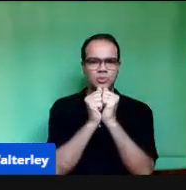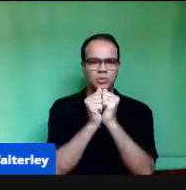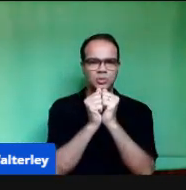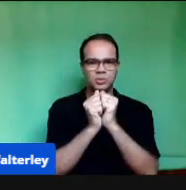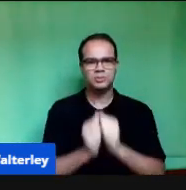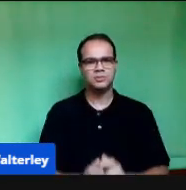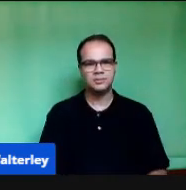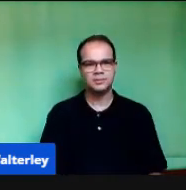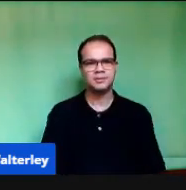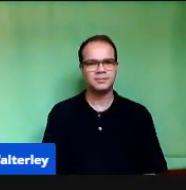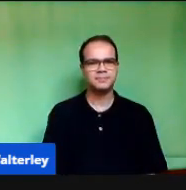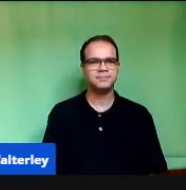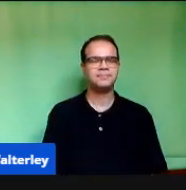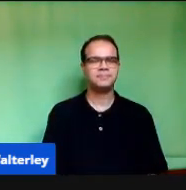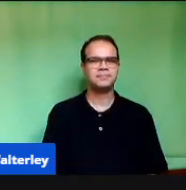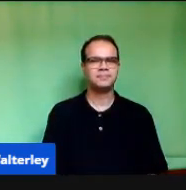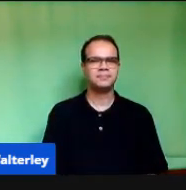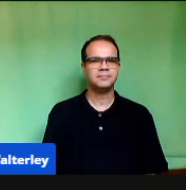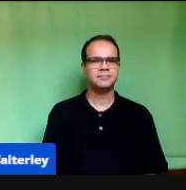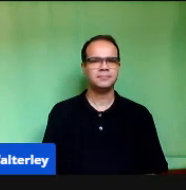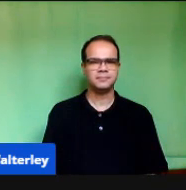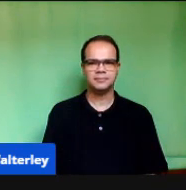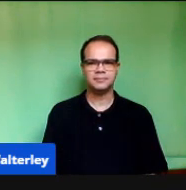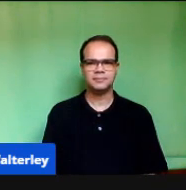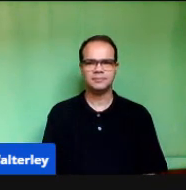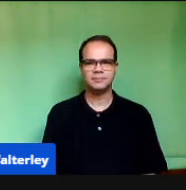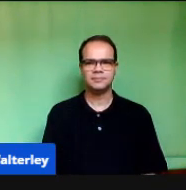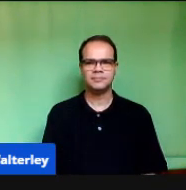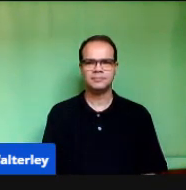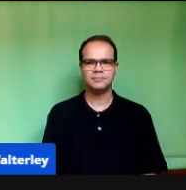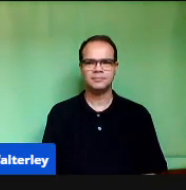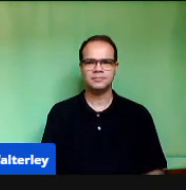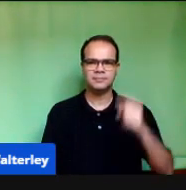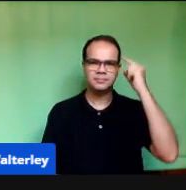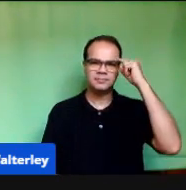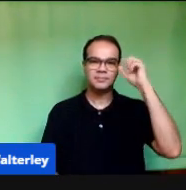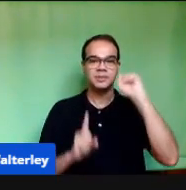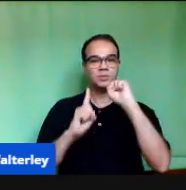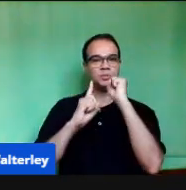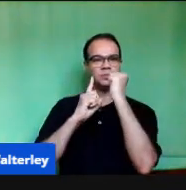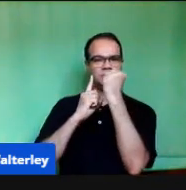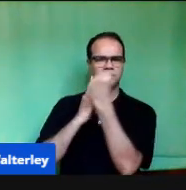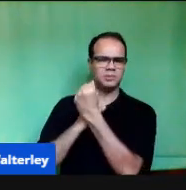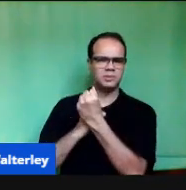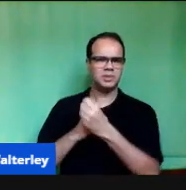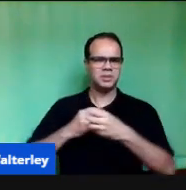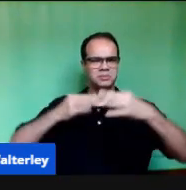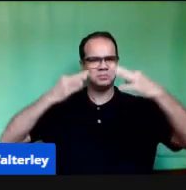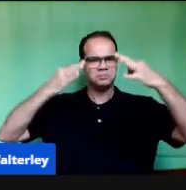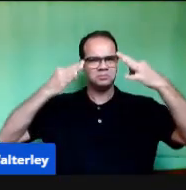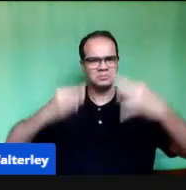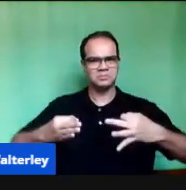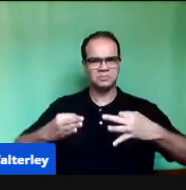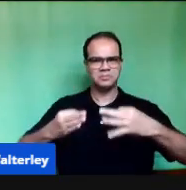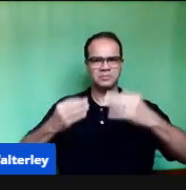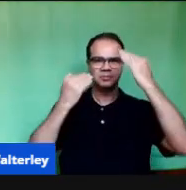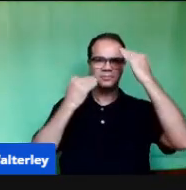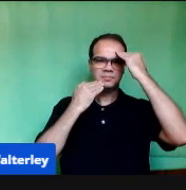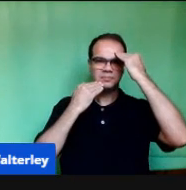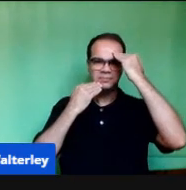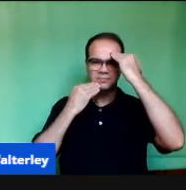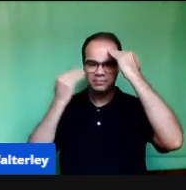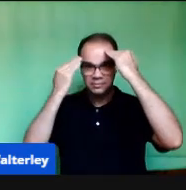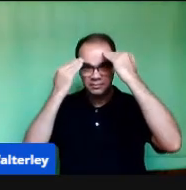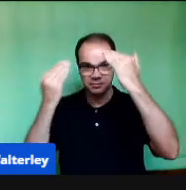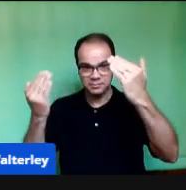dando uma sociedade mais justa, igualitária e diversa. Quando nós pensamos aonde